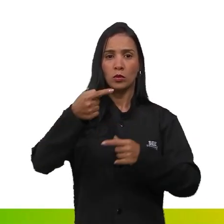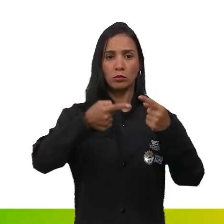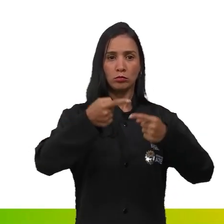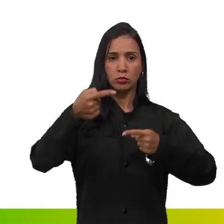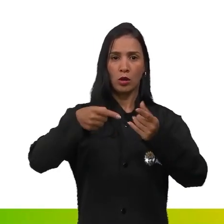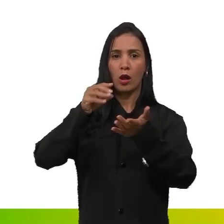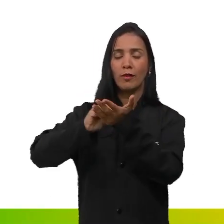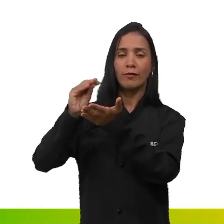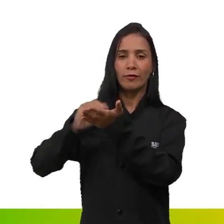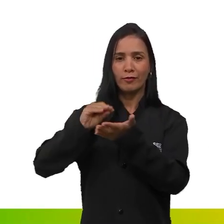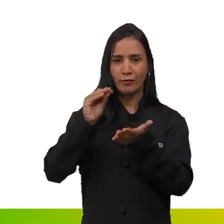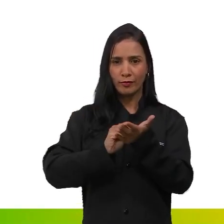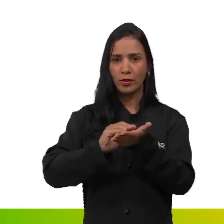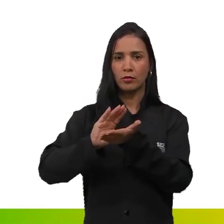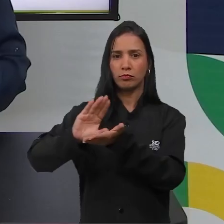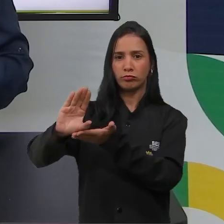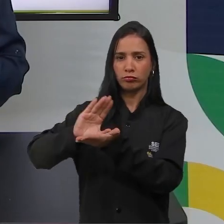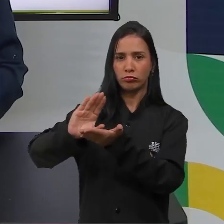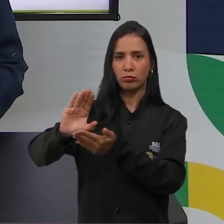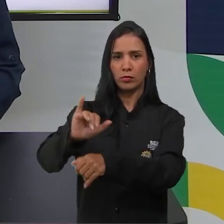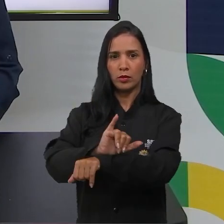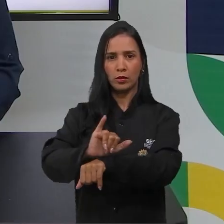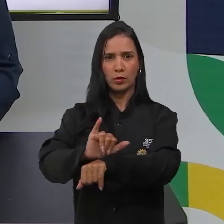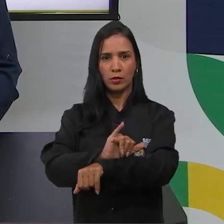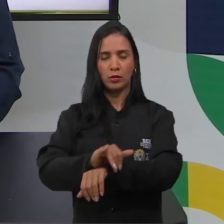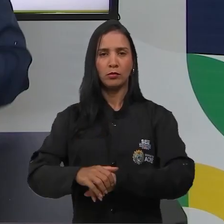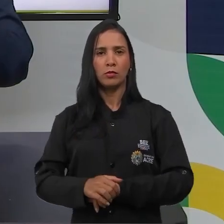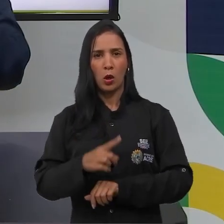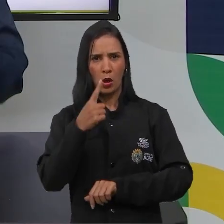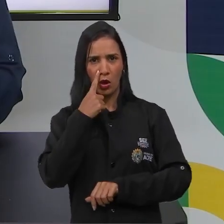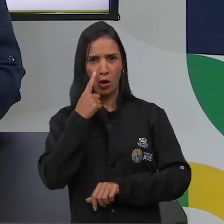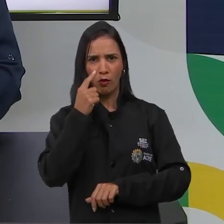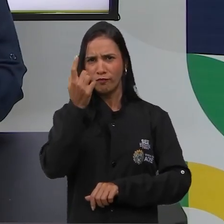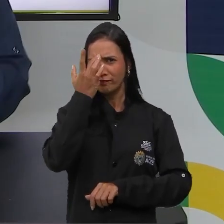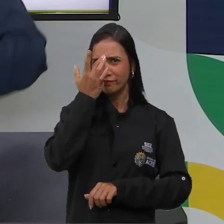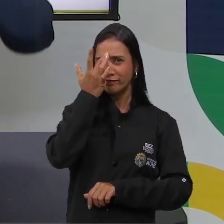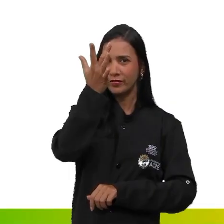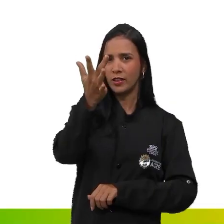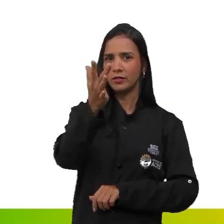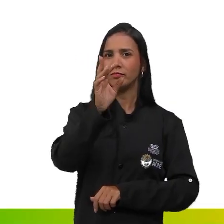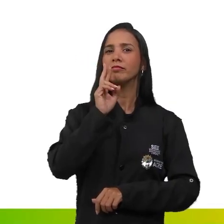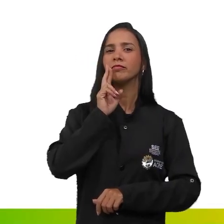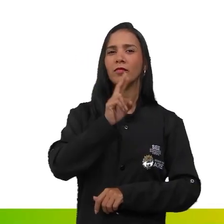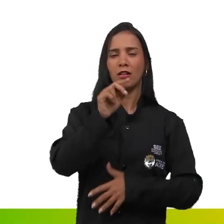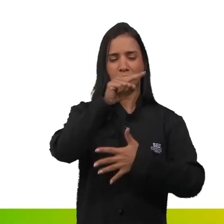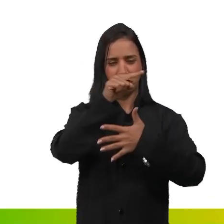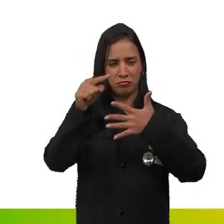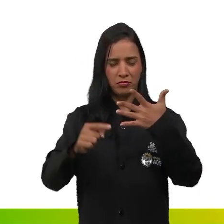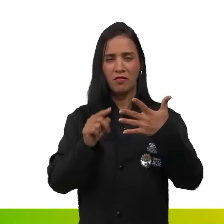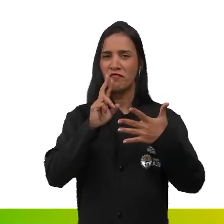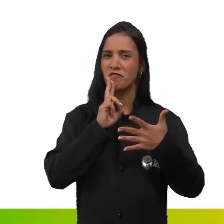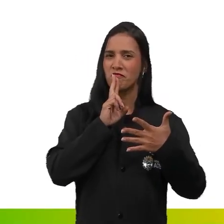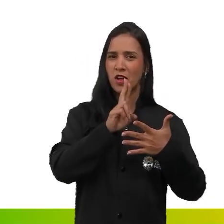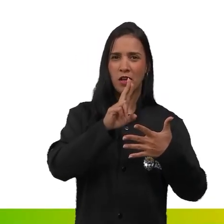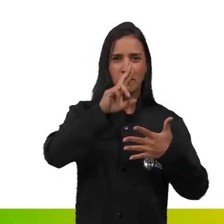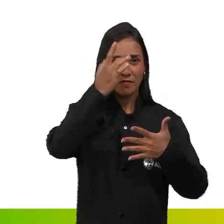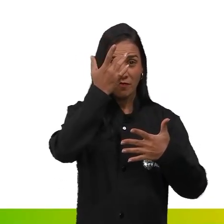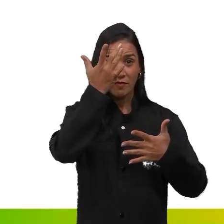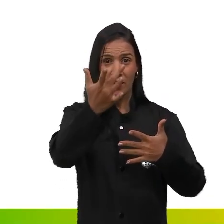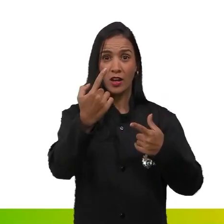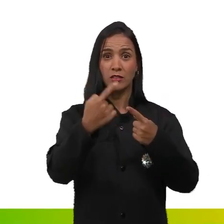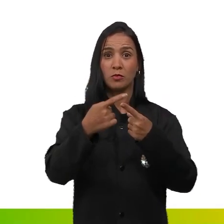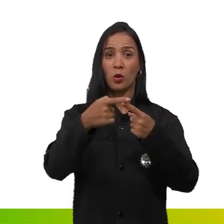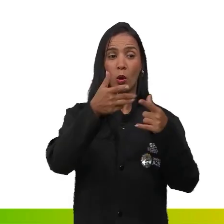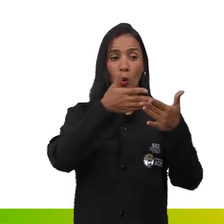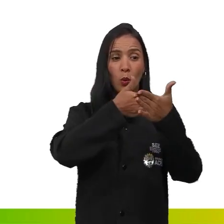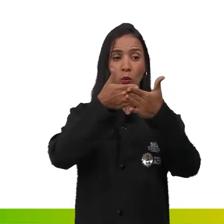recursos estratégicos. Pessoal, a questão está muito fácil. Vejam só, os desafios enfrentados pela África hoje,